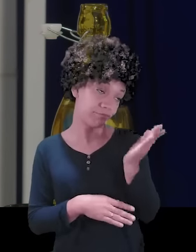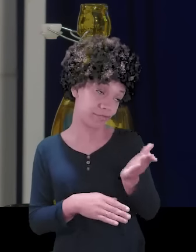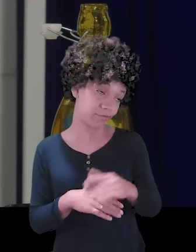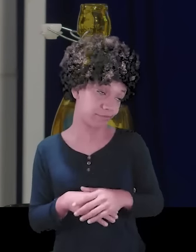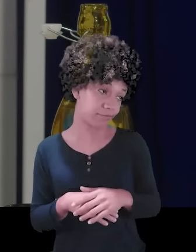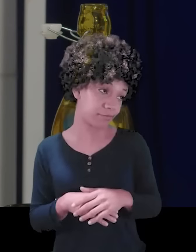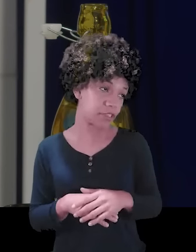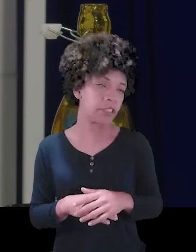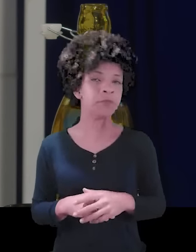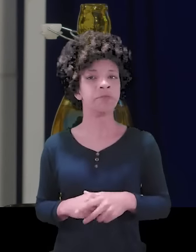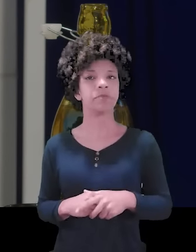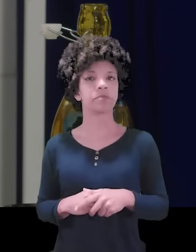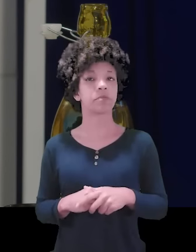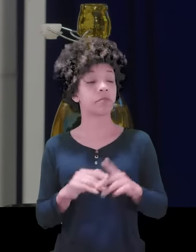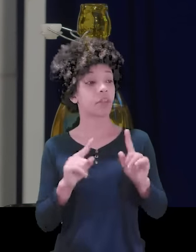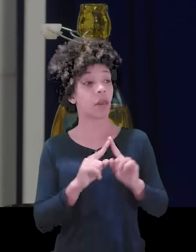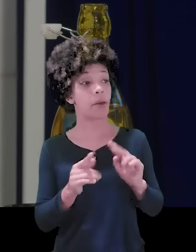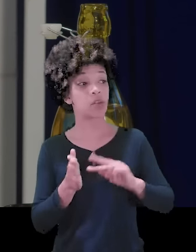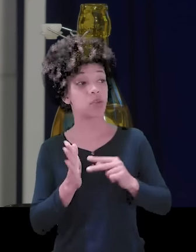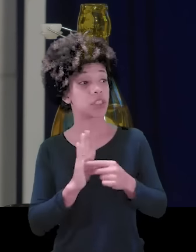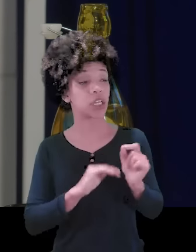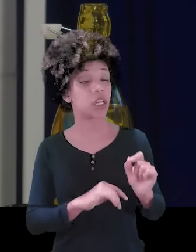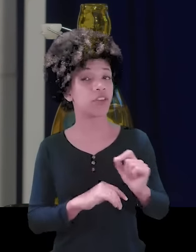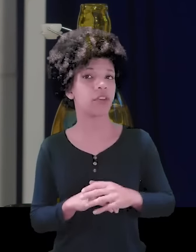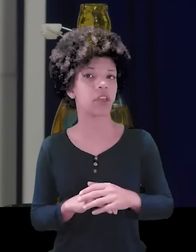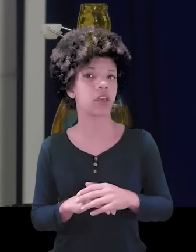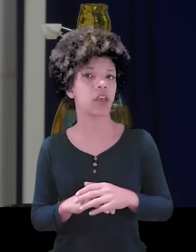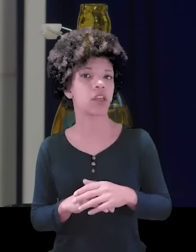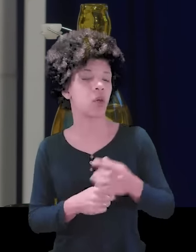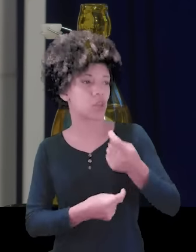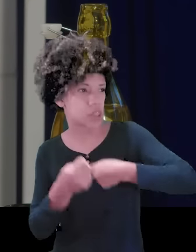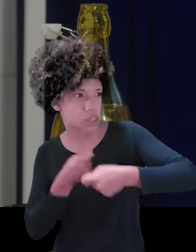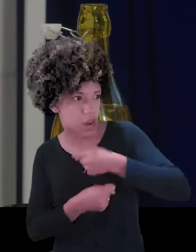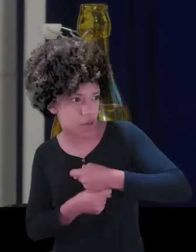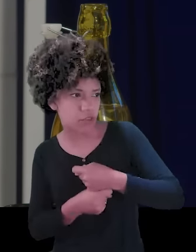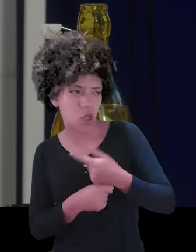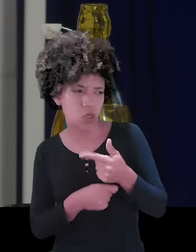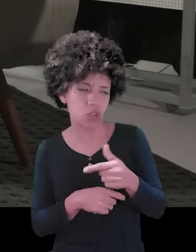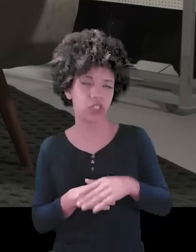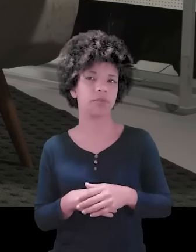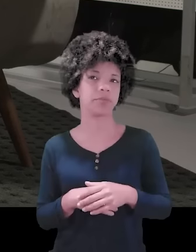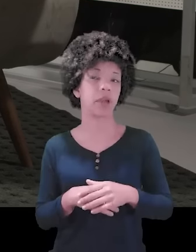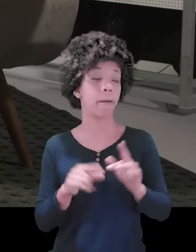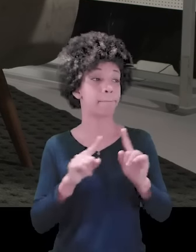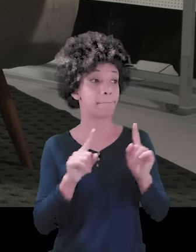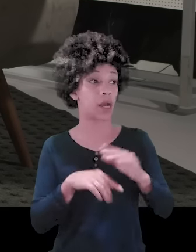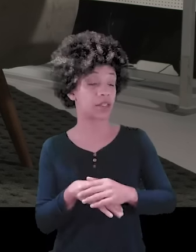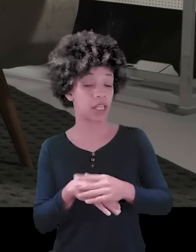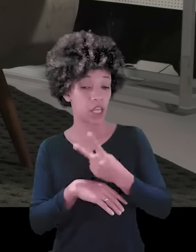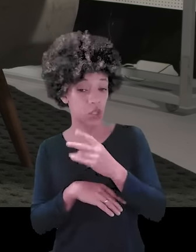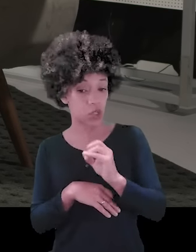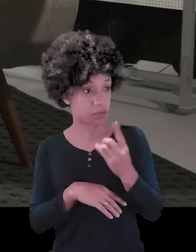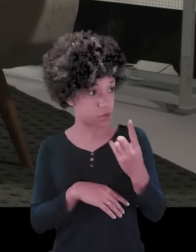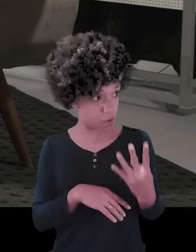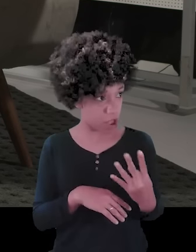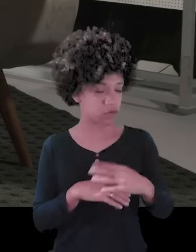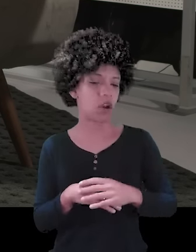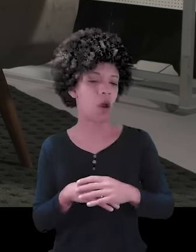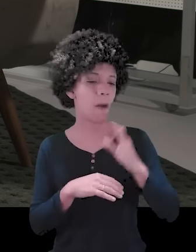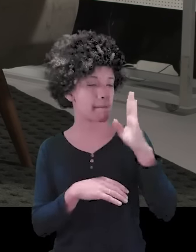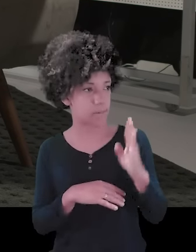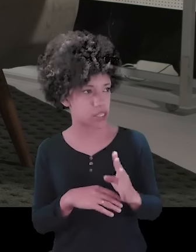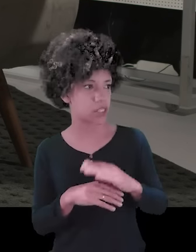É mas não quer dizer que não a gente não lhe dava com tráfico não tinha nada disso lá em 2004